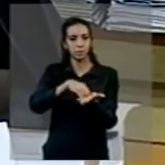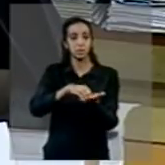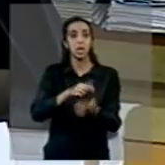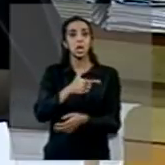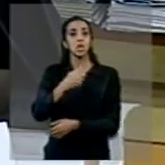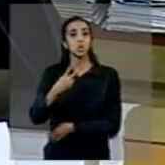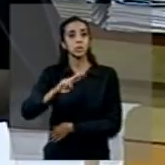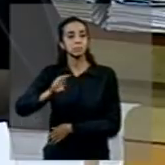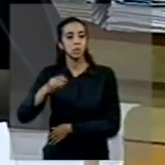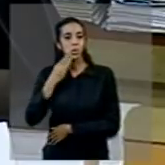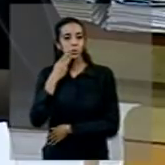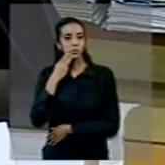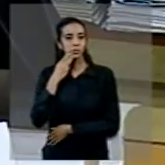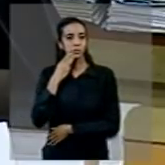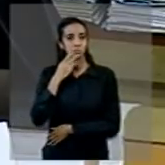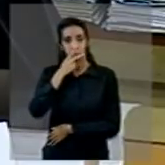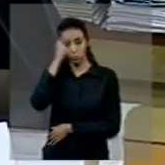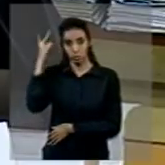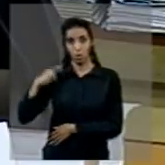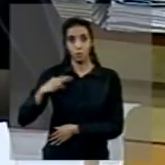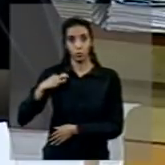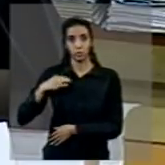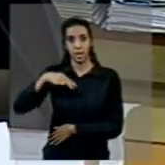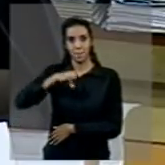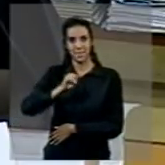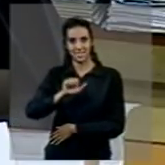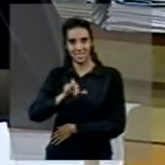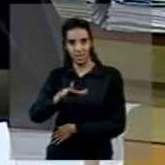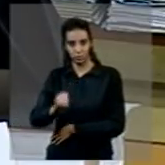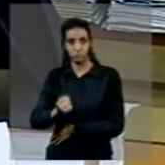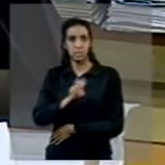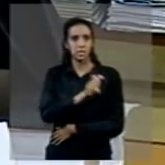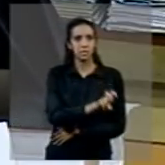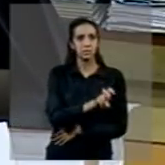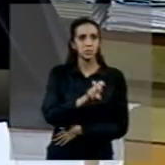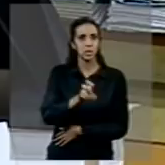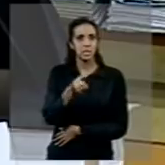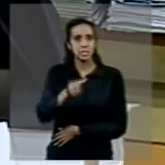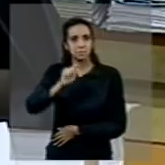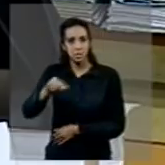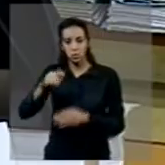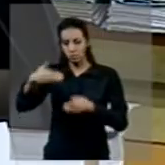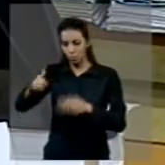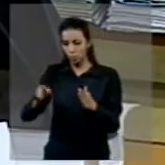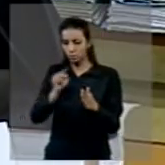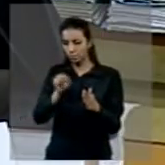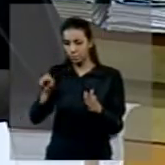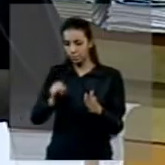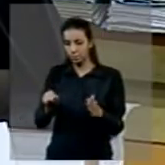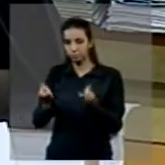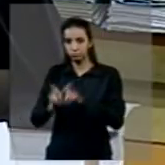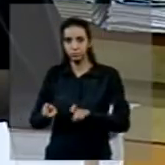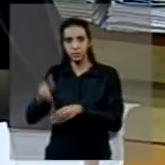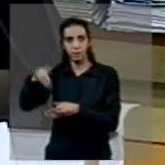de voluntários. São 556 mil urnas eletrônicas,